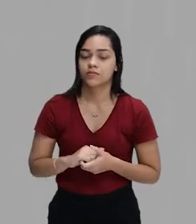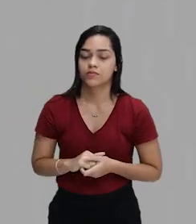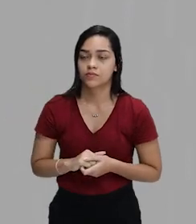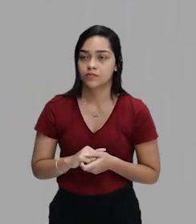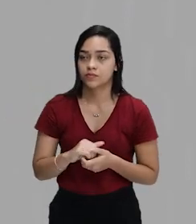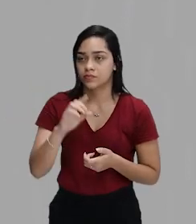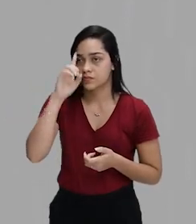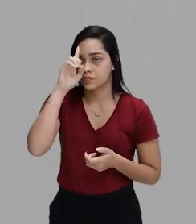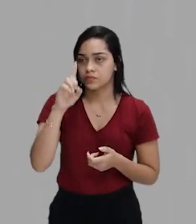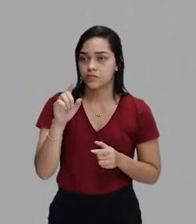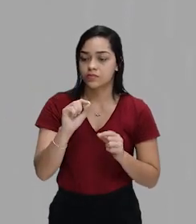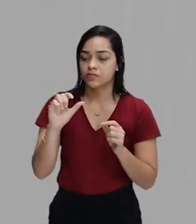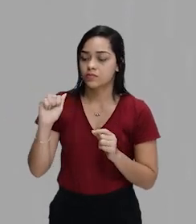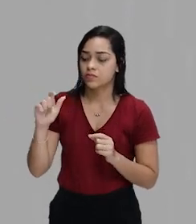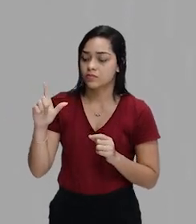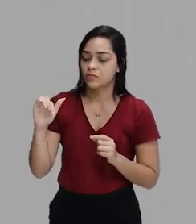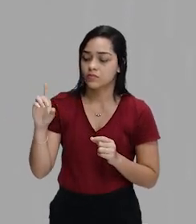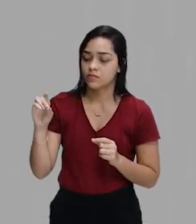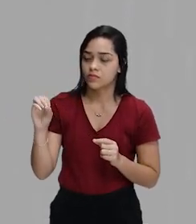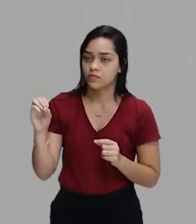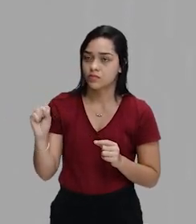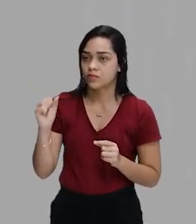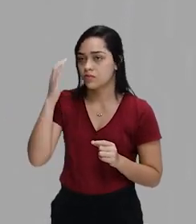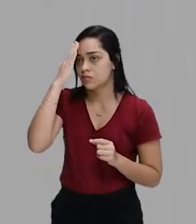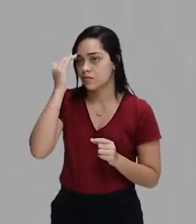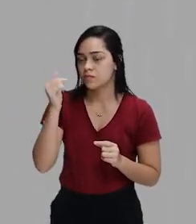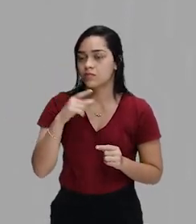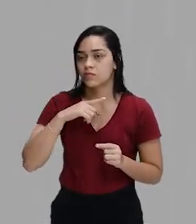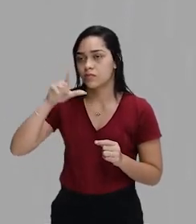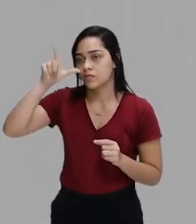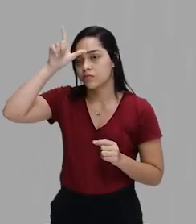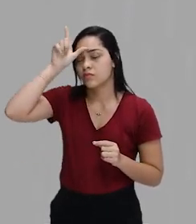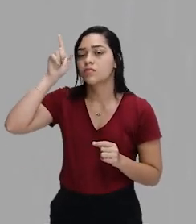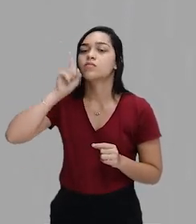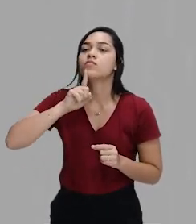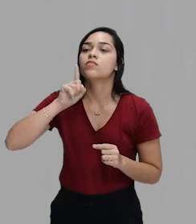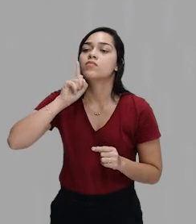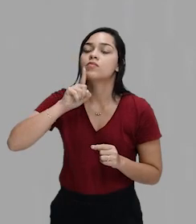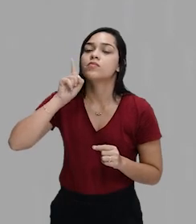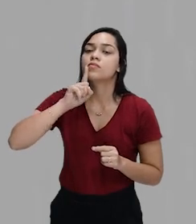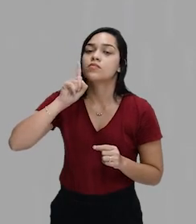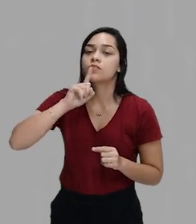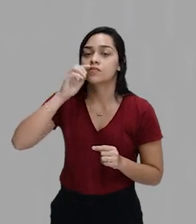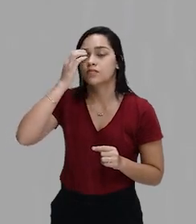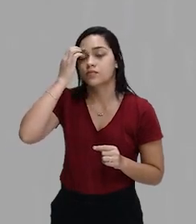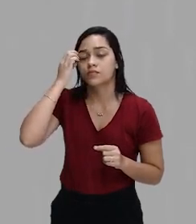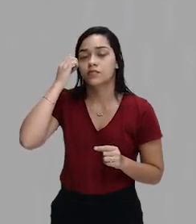O dia que os aliados, sob o comando dos Estados Unidos,